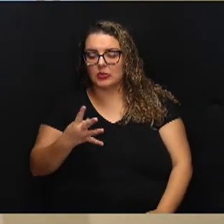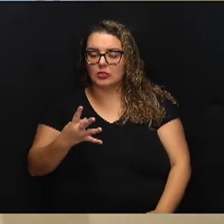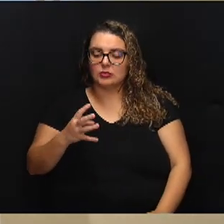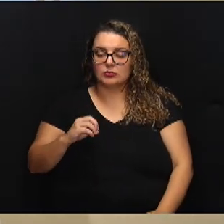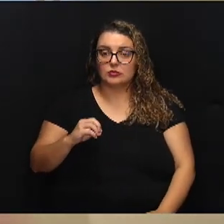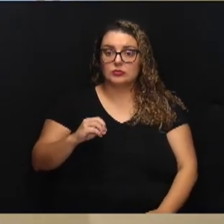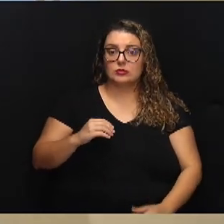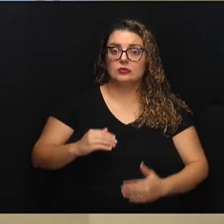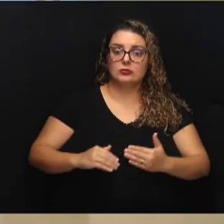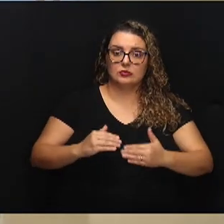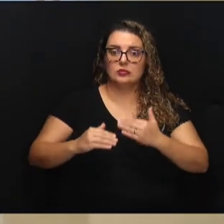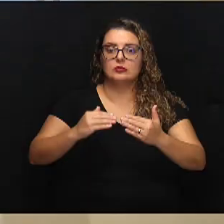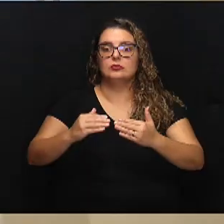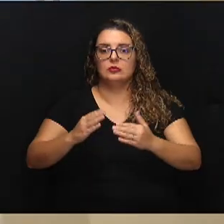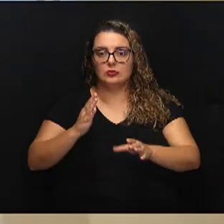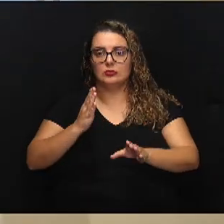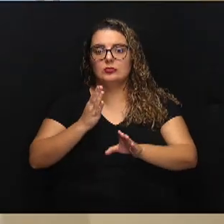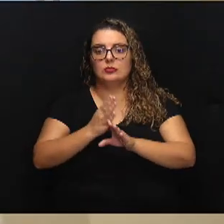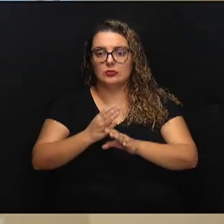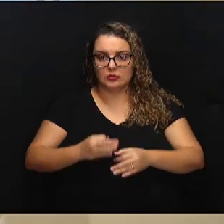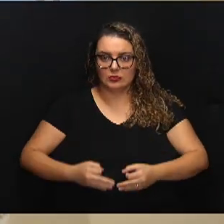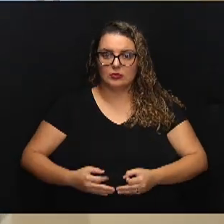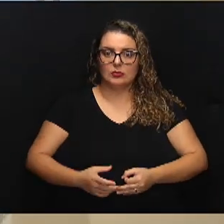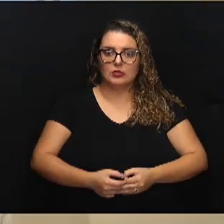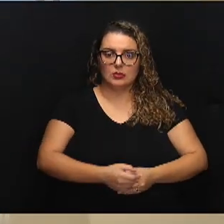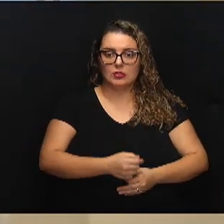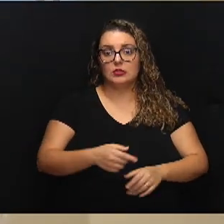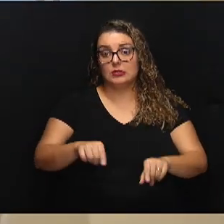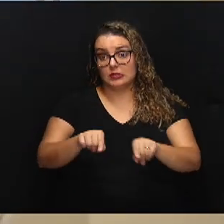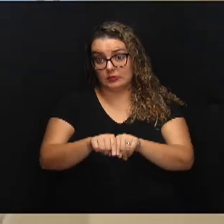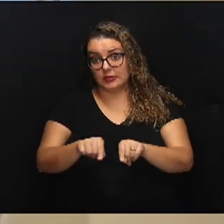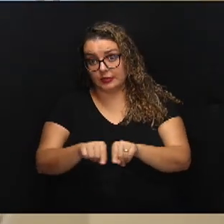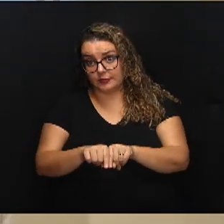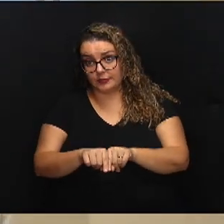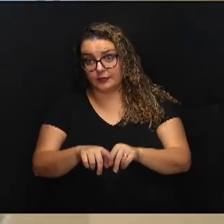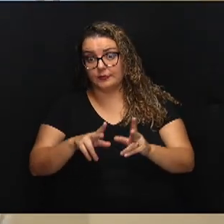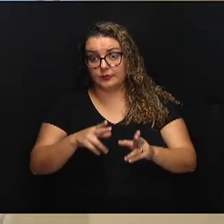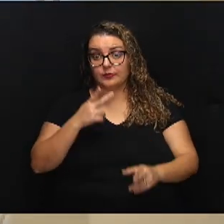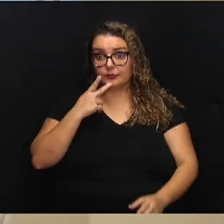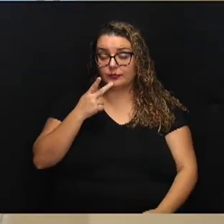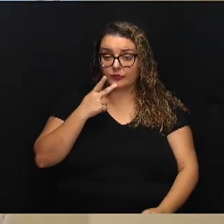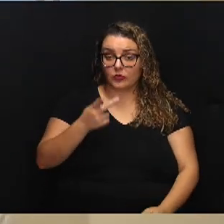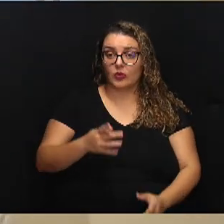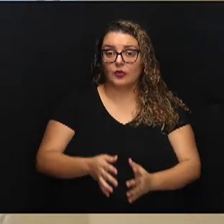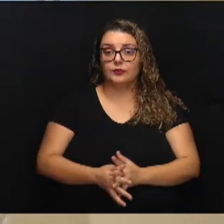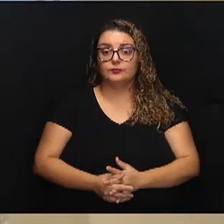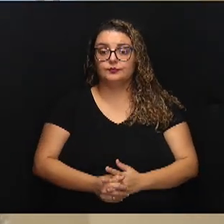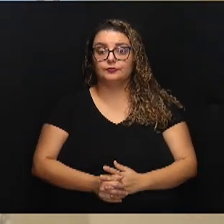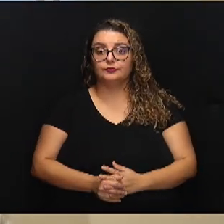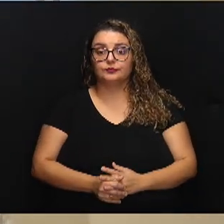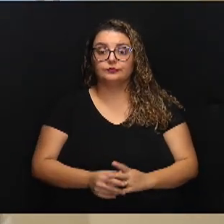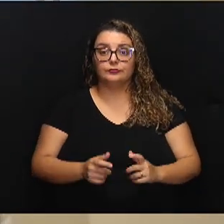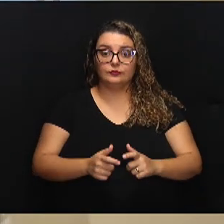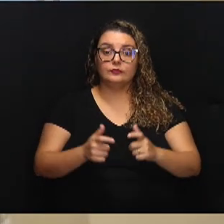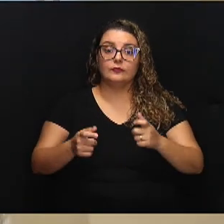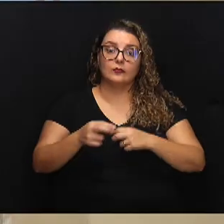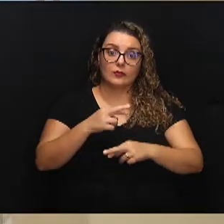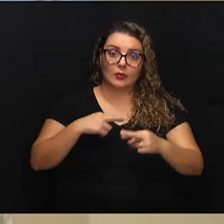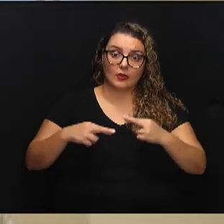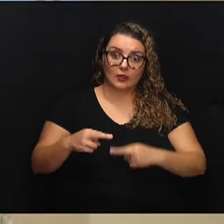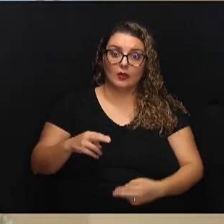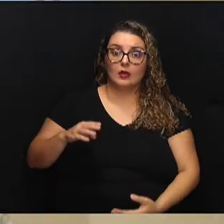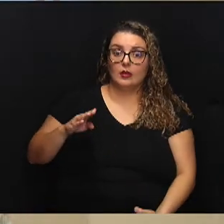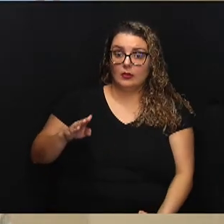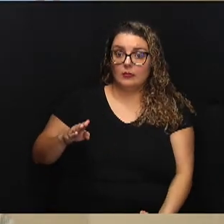acaba desenvolvendo ou descobrindo um câncer de ovário também. Como eu estava comentando, a grande maioria é relacionada aos genes